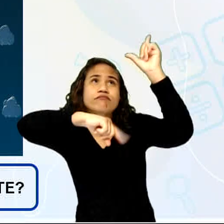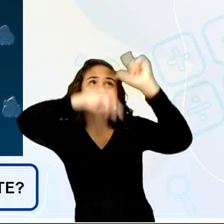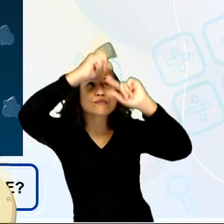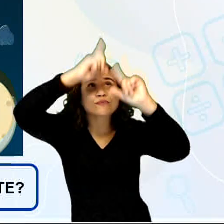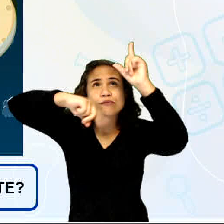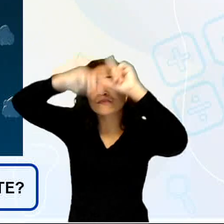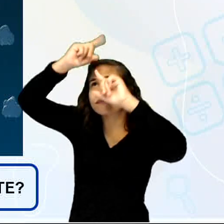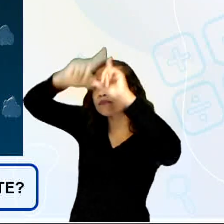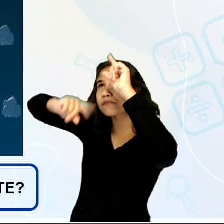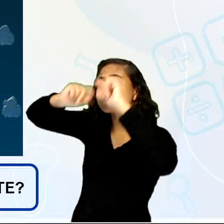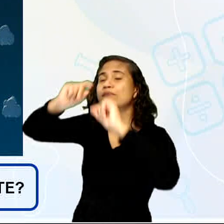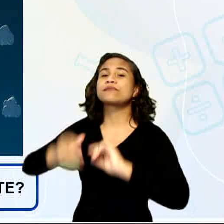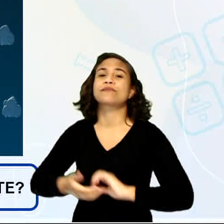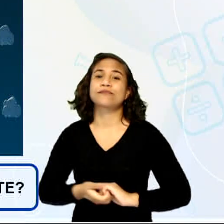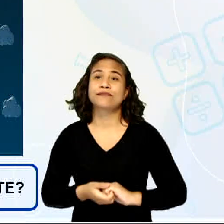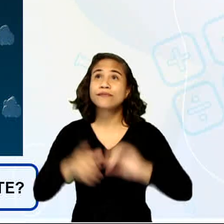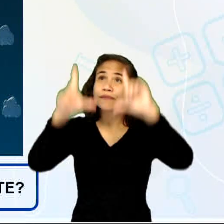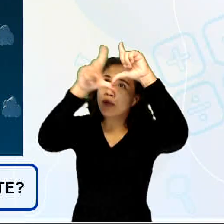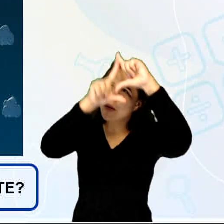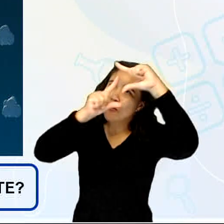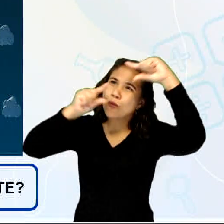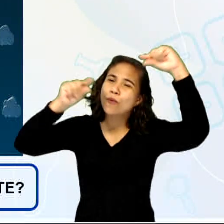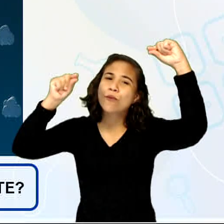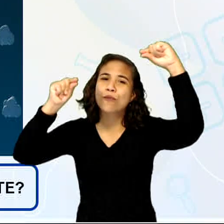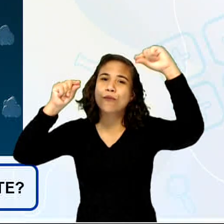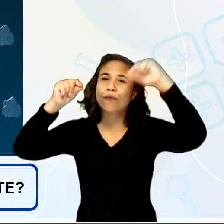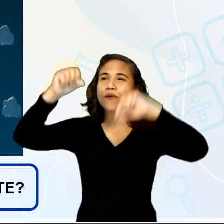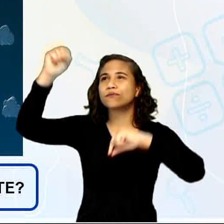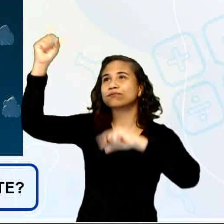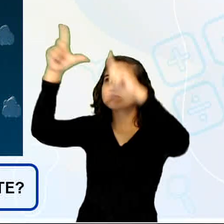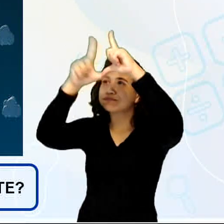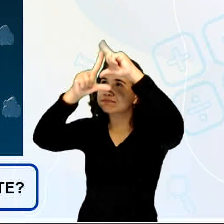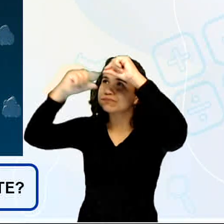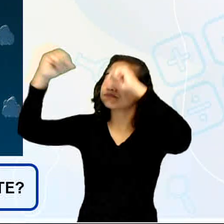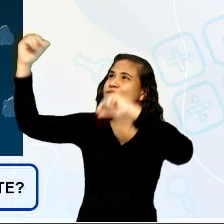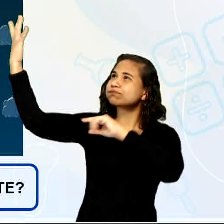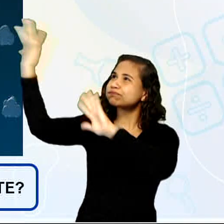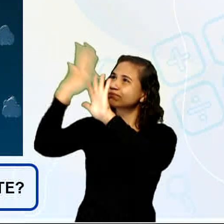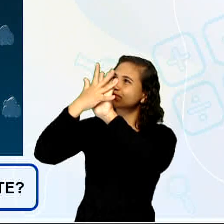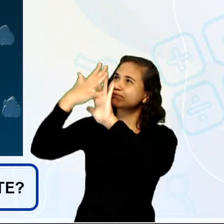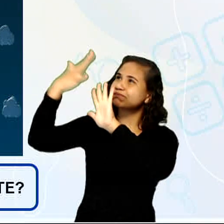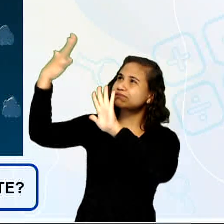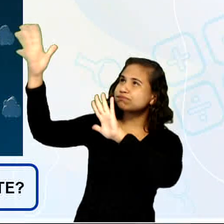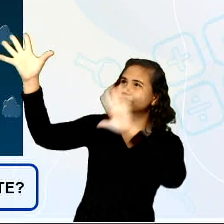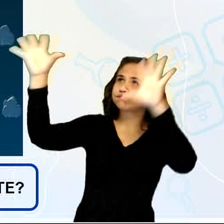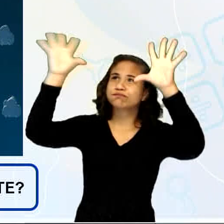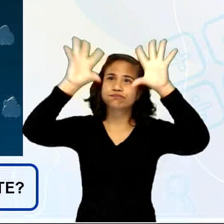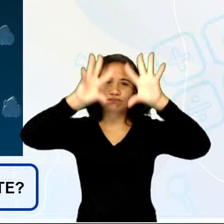estrelas. A lua, que ilumina o céu à noite.